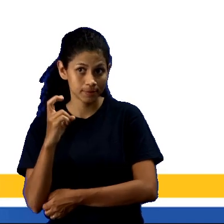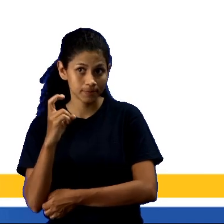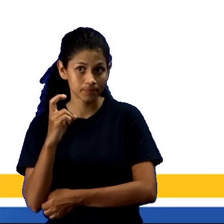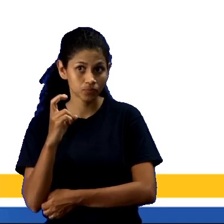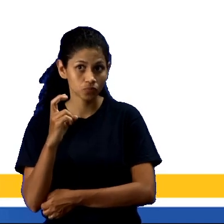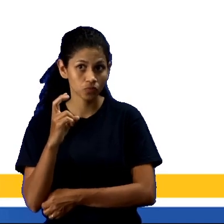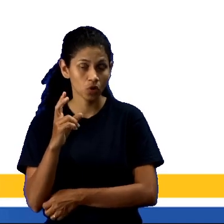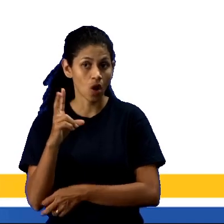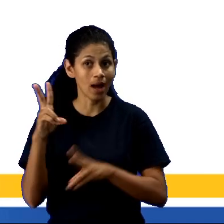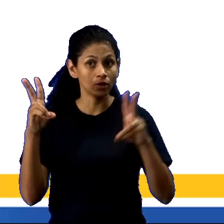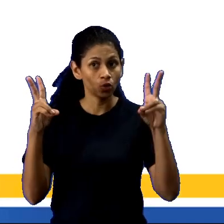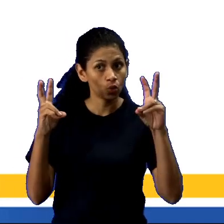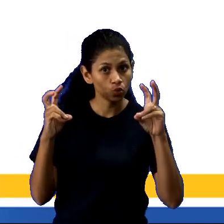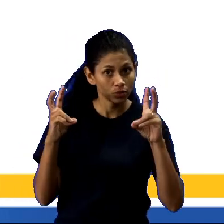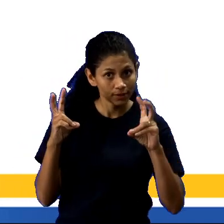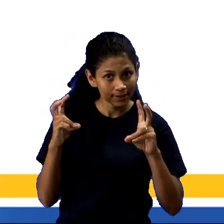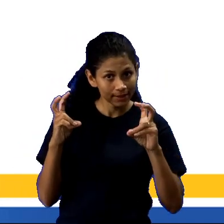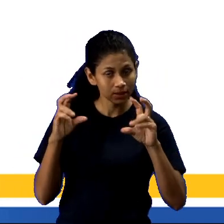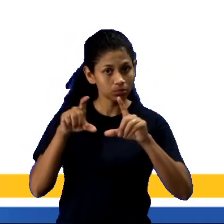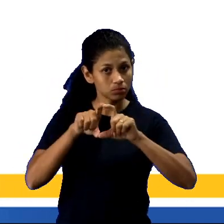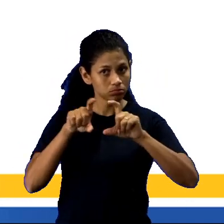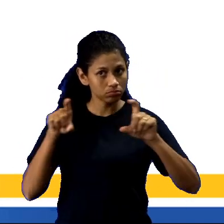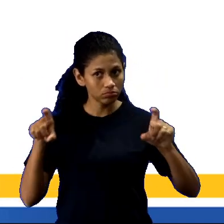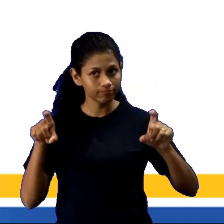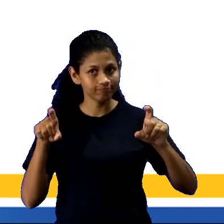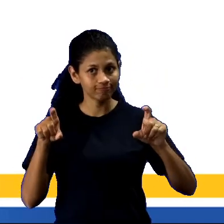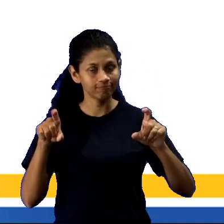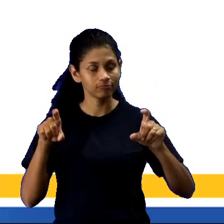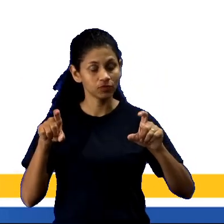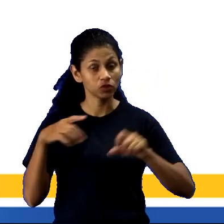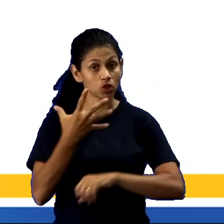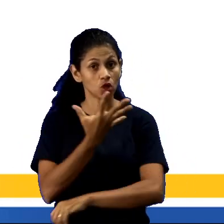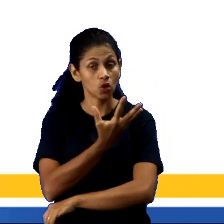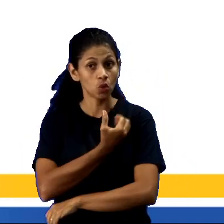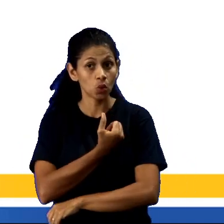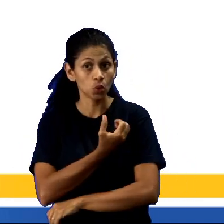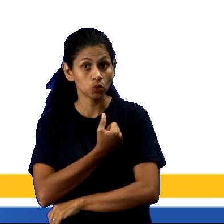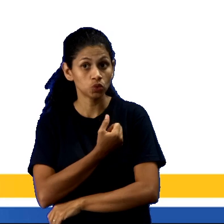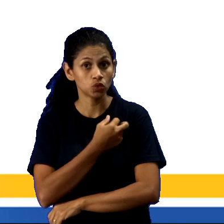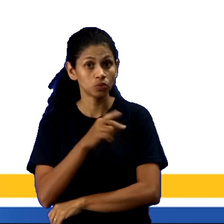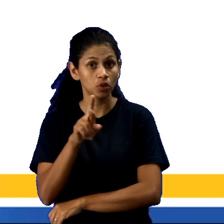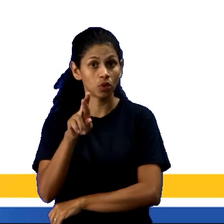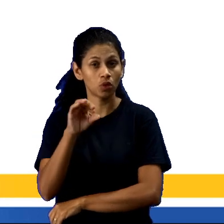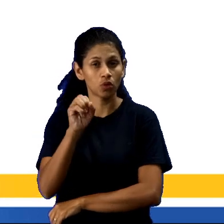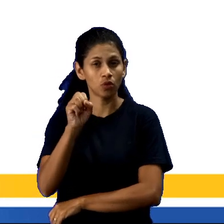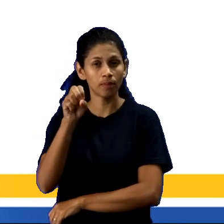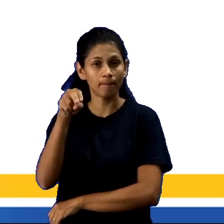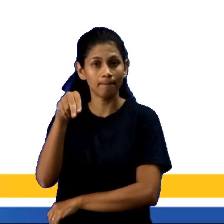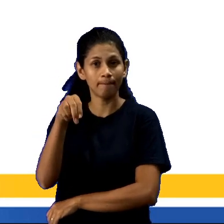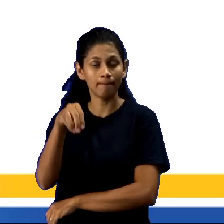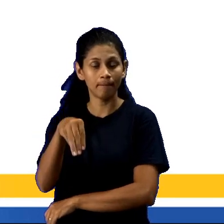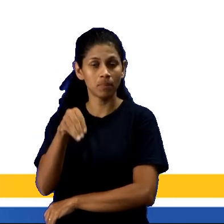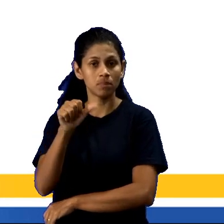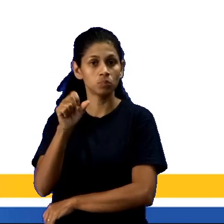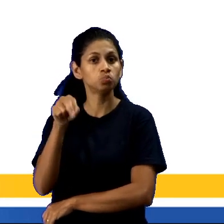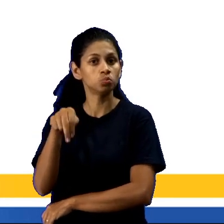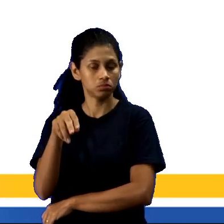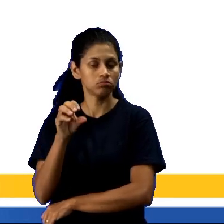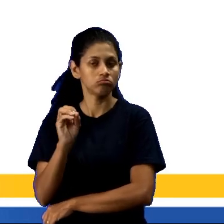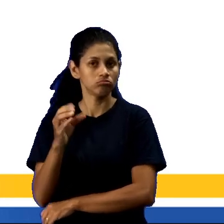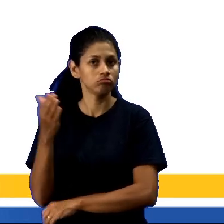vejam abaixo que tem vários círculos nos numerais romanos 1, 2 e 3, primeiro, segundo e terceiro.